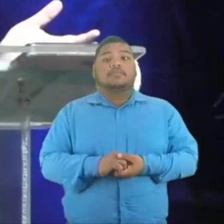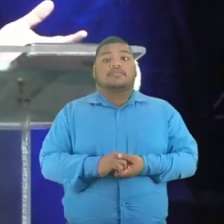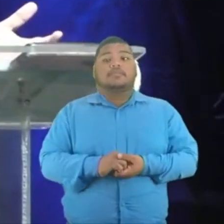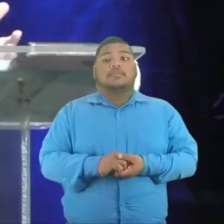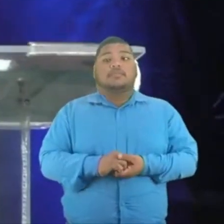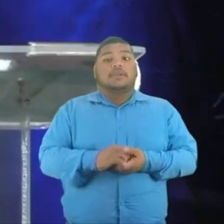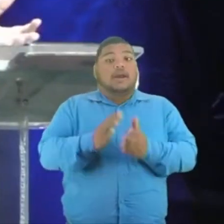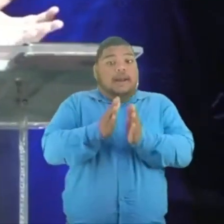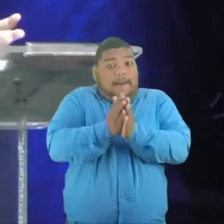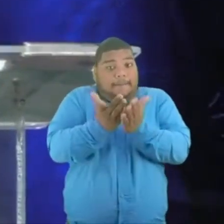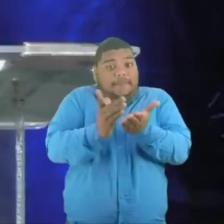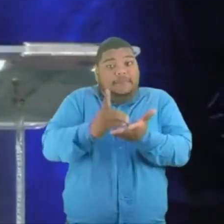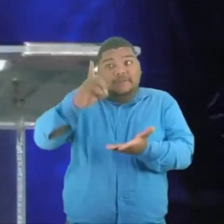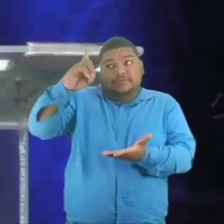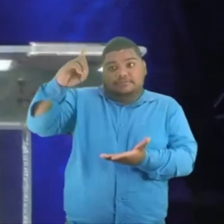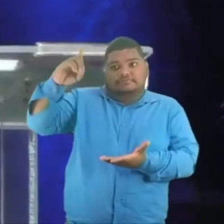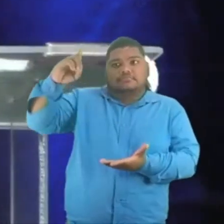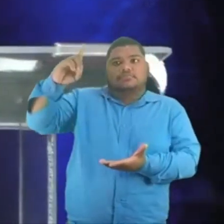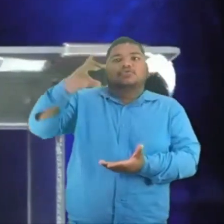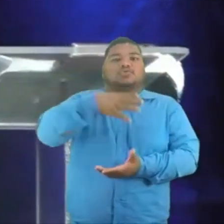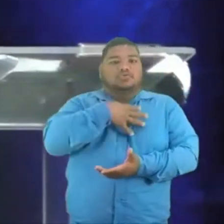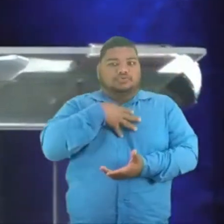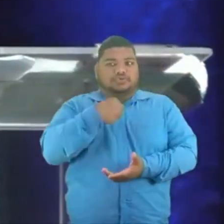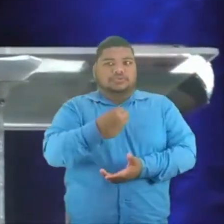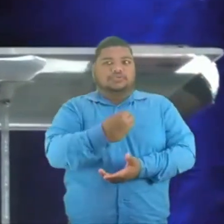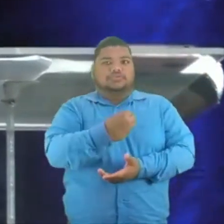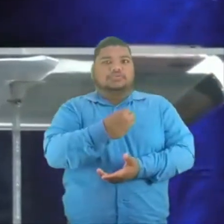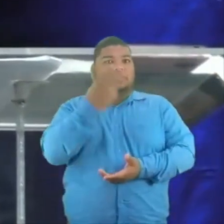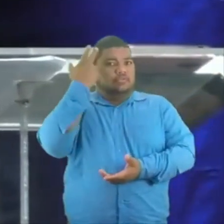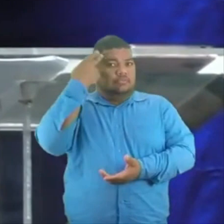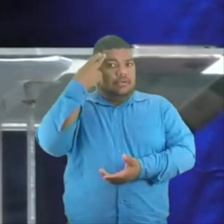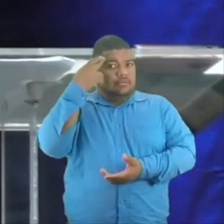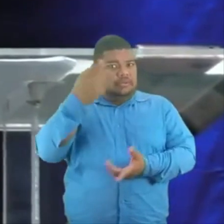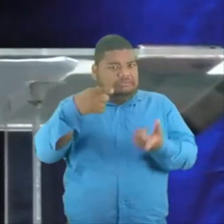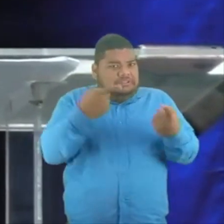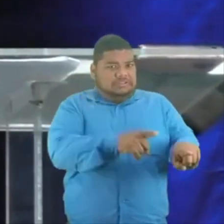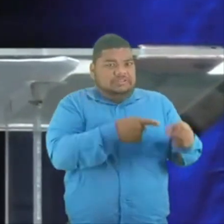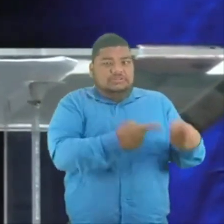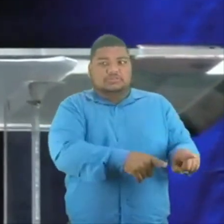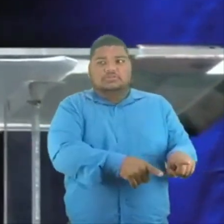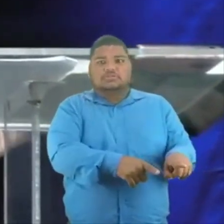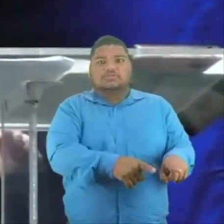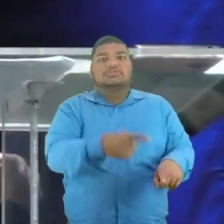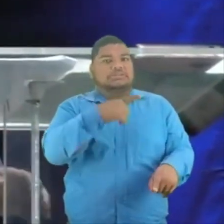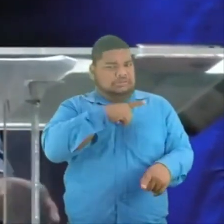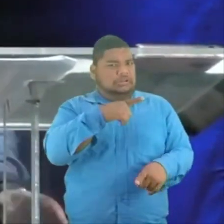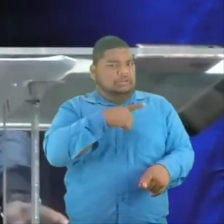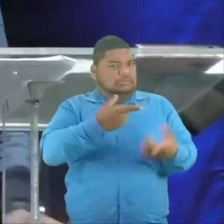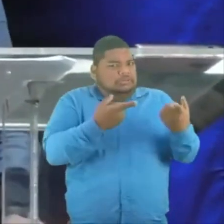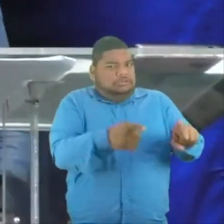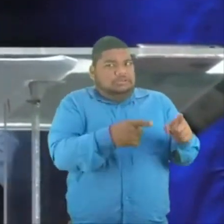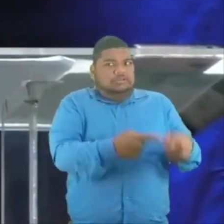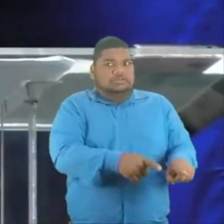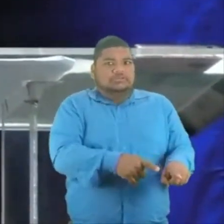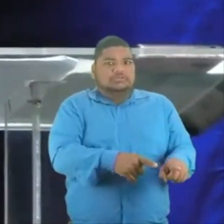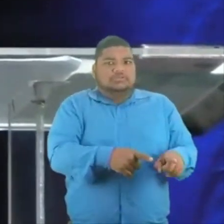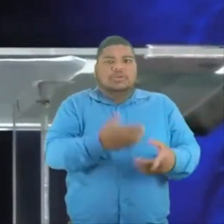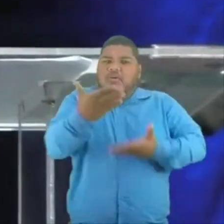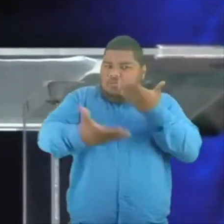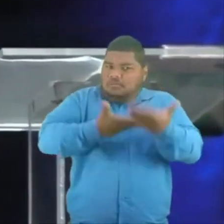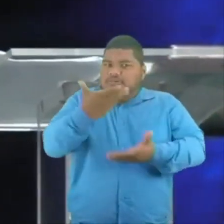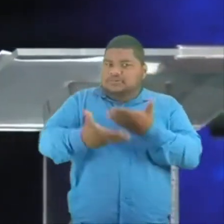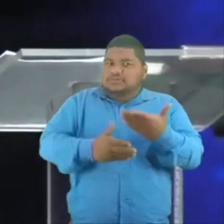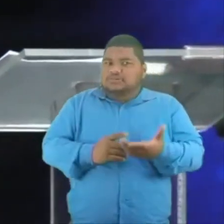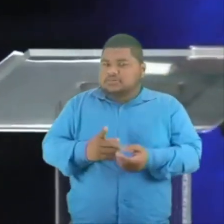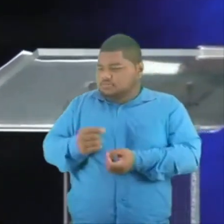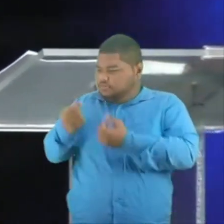a Bíblia diz que para o Filho de Deus é normal a perseguição. Você já sofreu perseguição? Compartilhe aí com a pessoa do seu